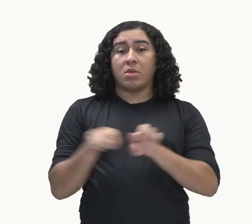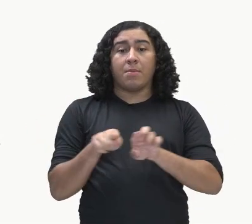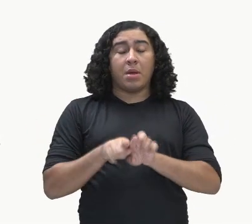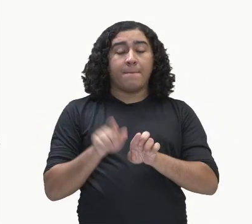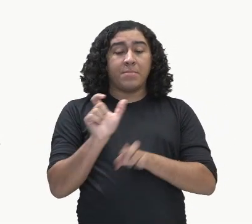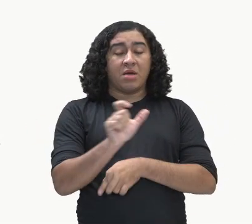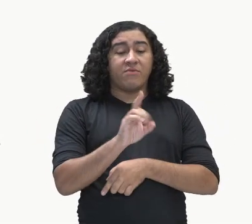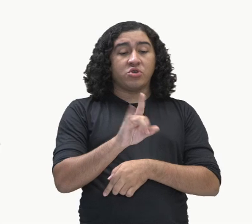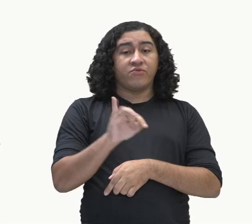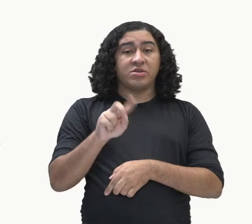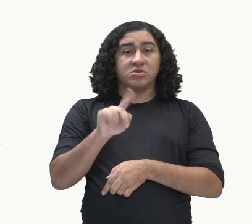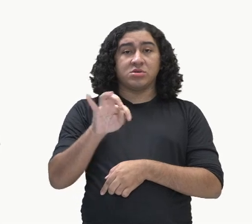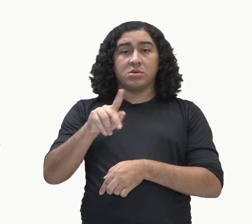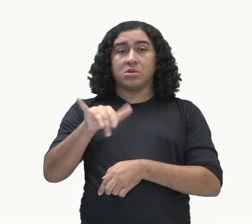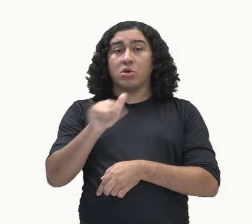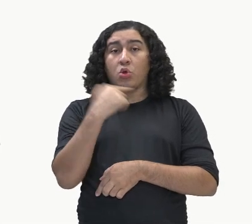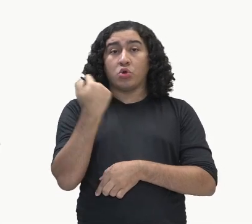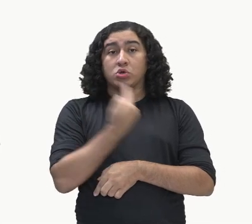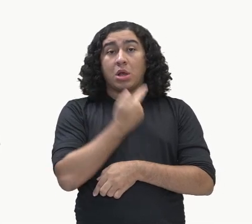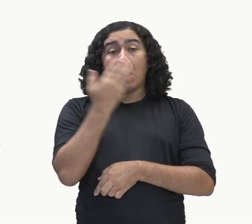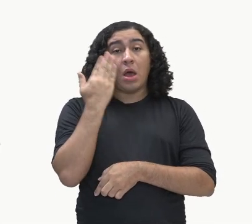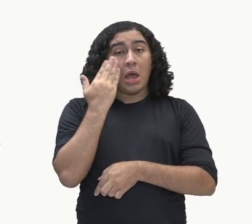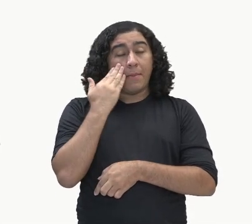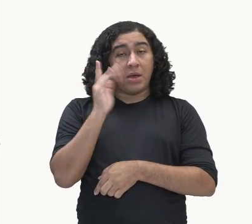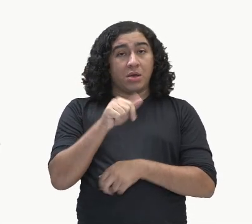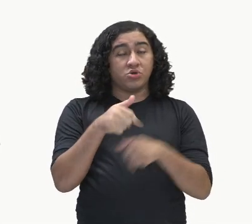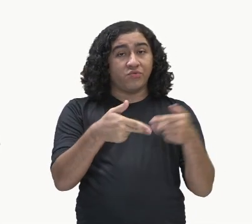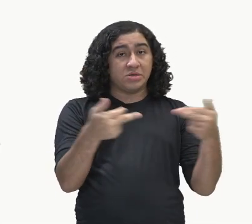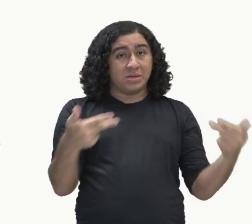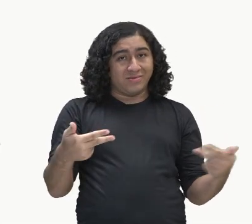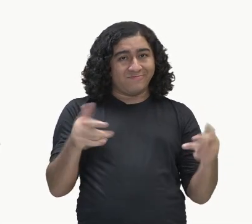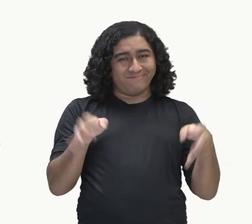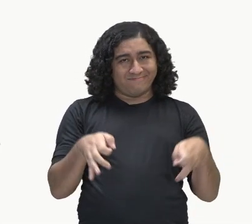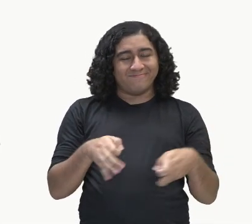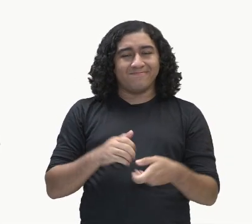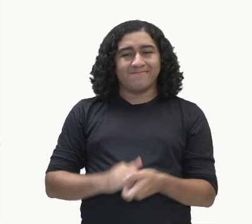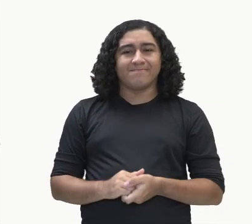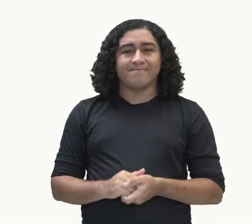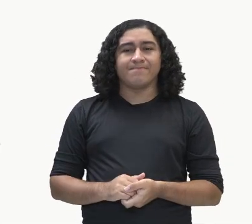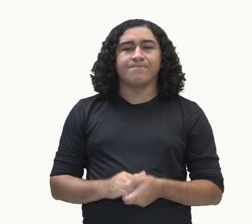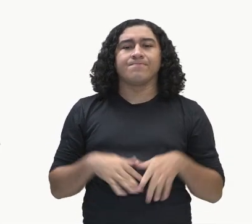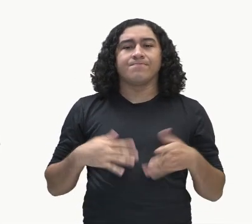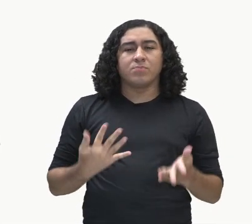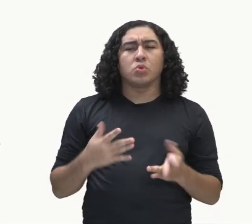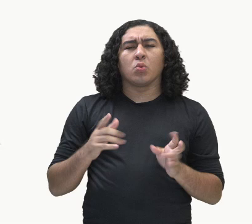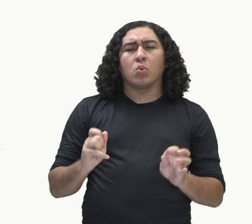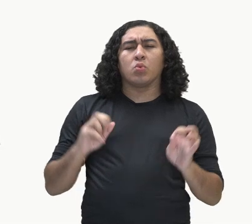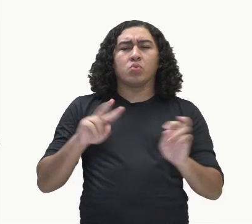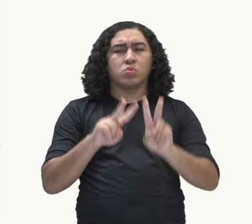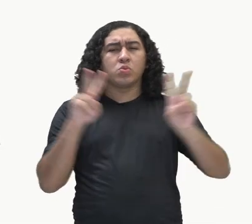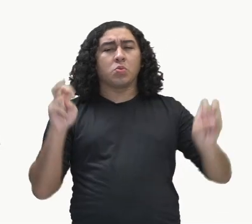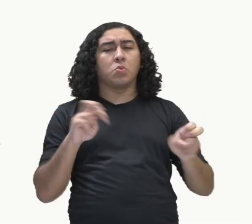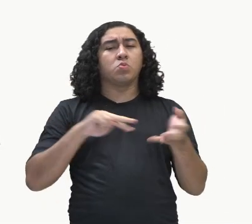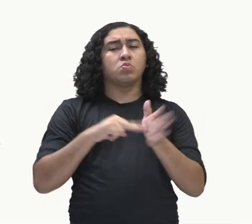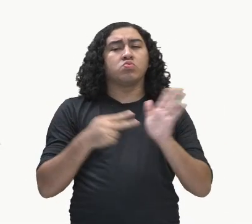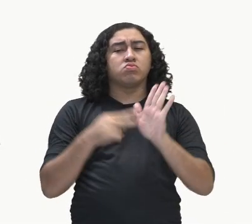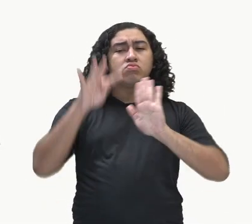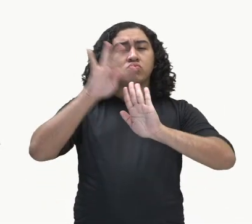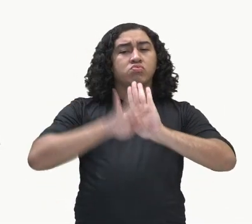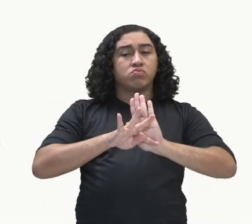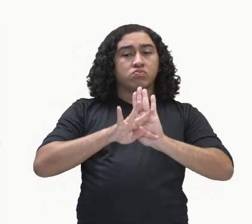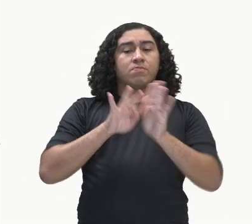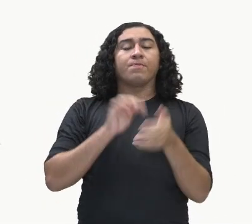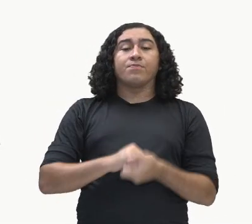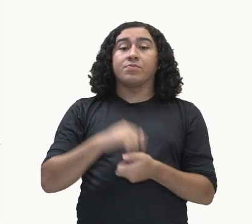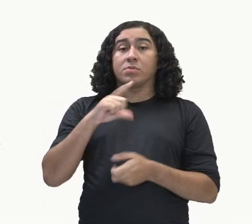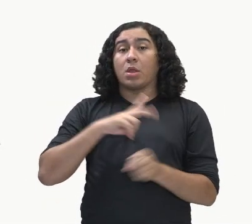já sabe que é diversidade, certo? Então, basicamente, o que ele está falando aqui no nosso texto? Ele está